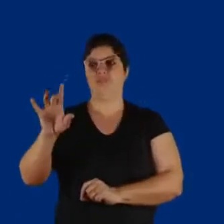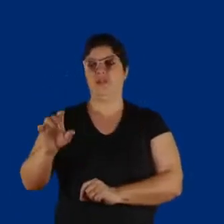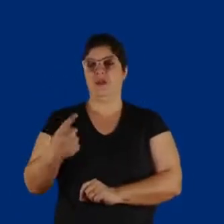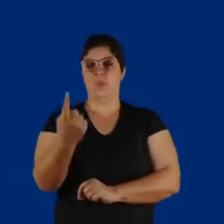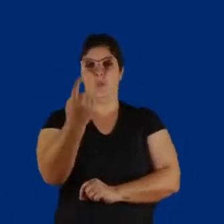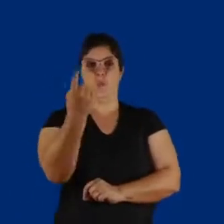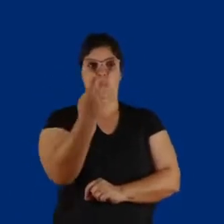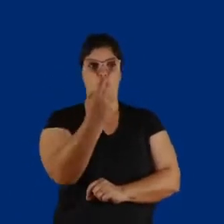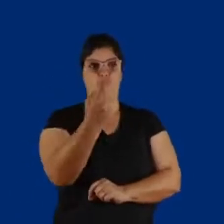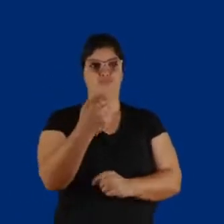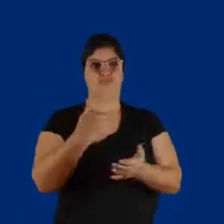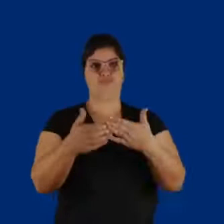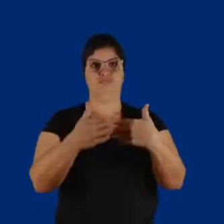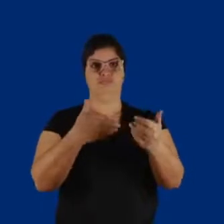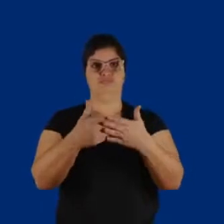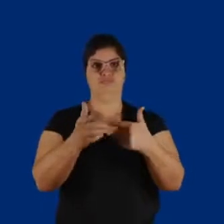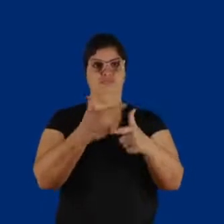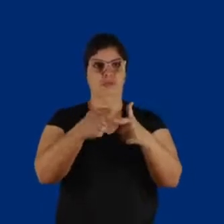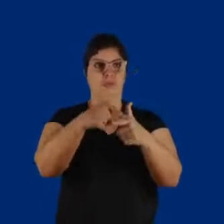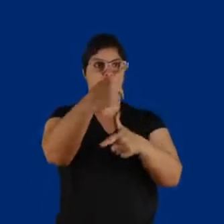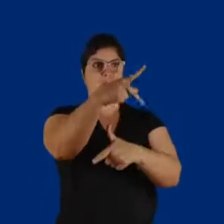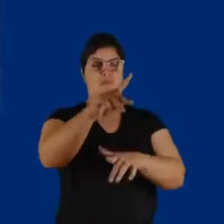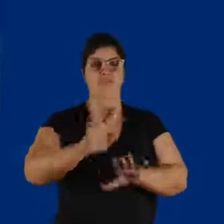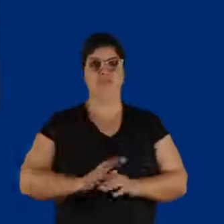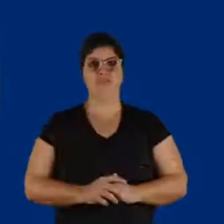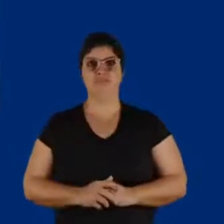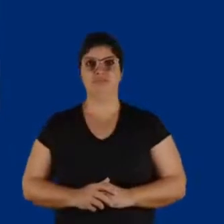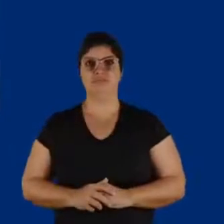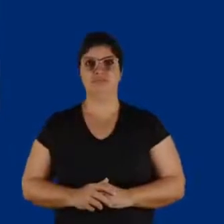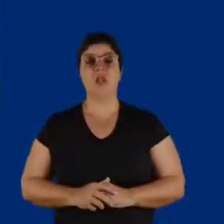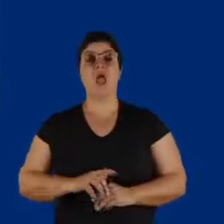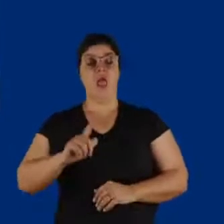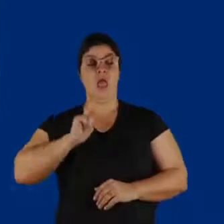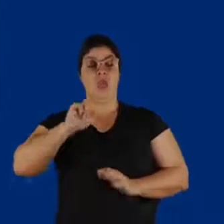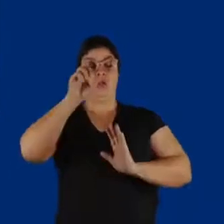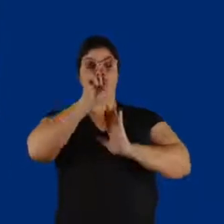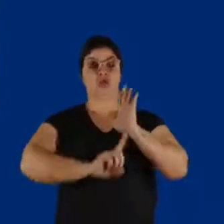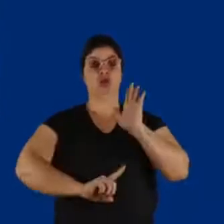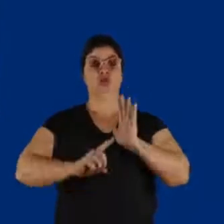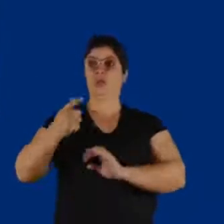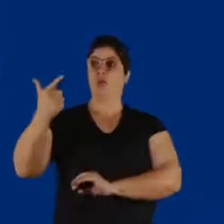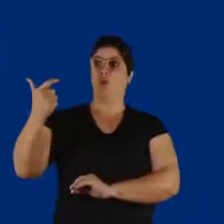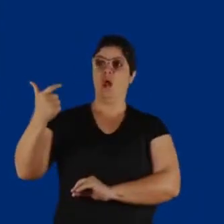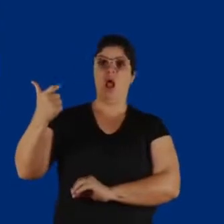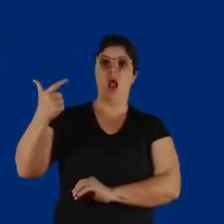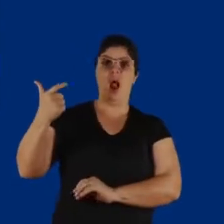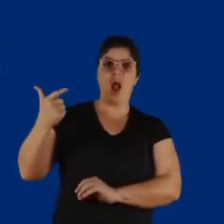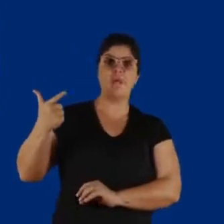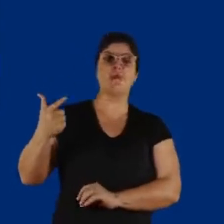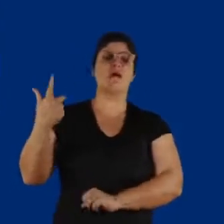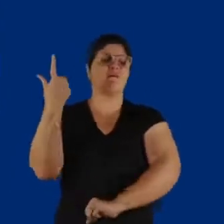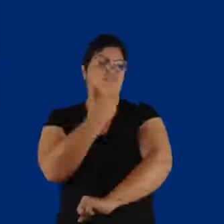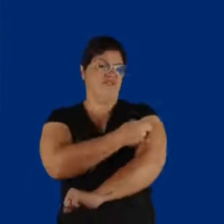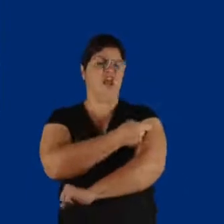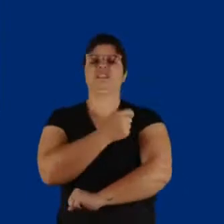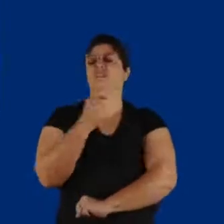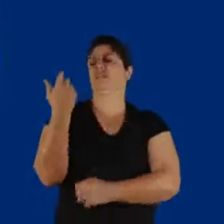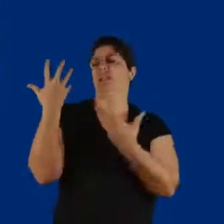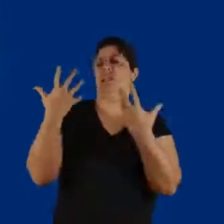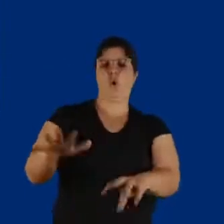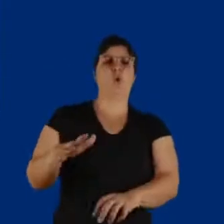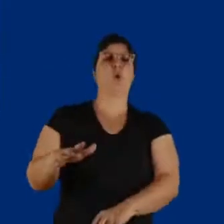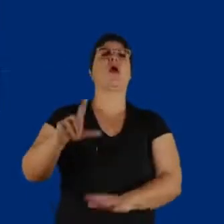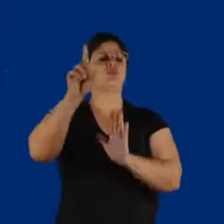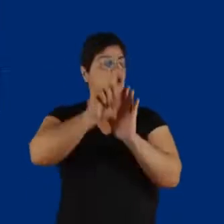no caso de, por exemplo, eu tenho o direito de ter uma arma, eu tenho o direito de não tomar uma vacina, eu tenho o direito de